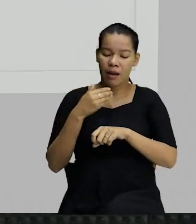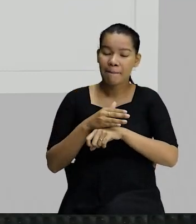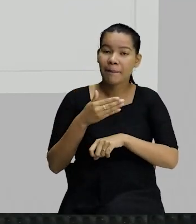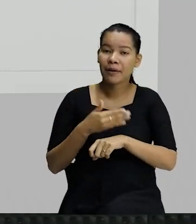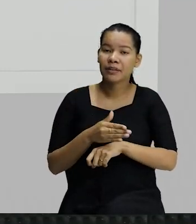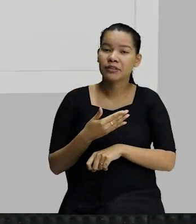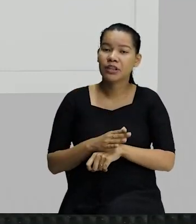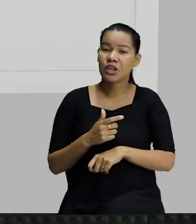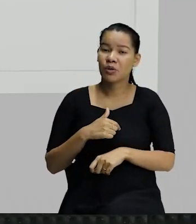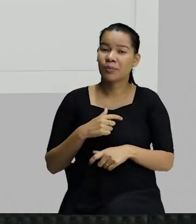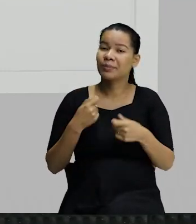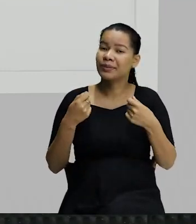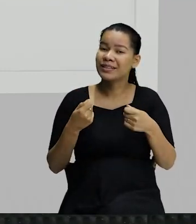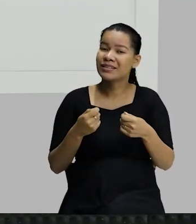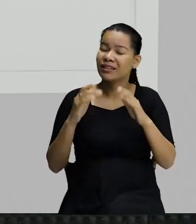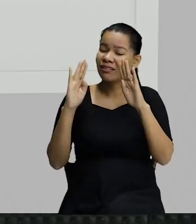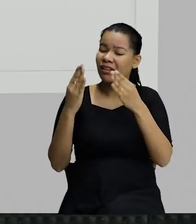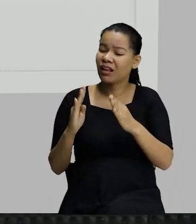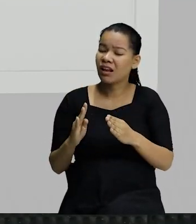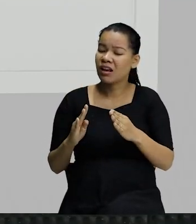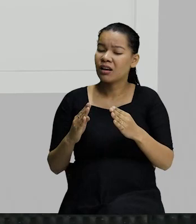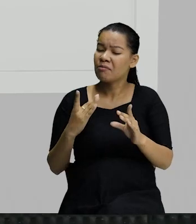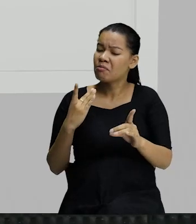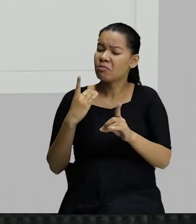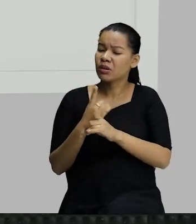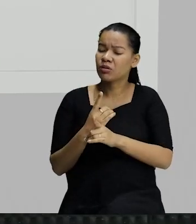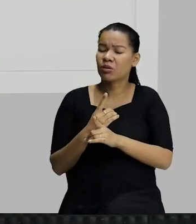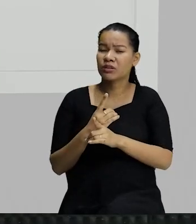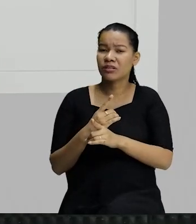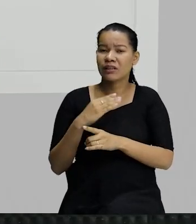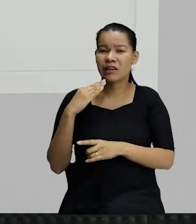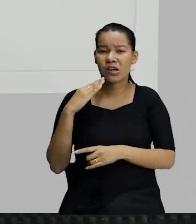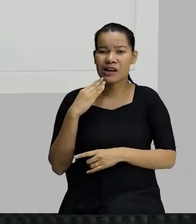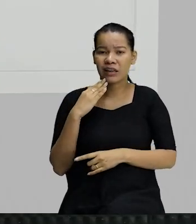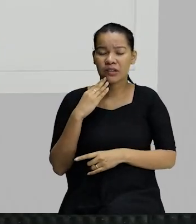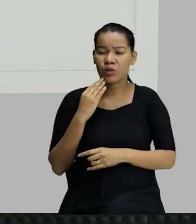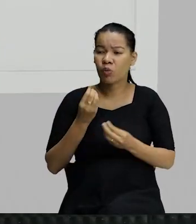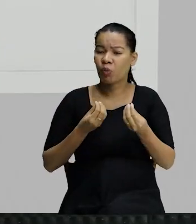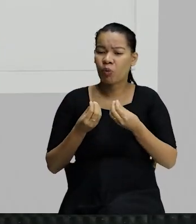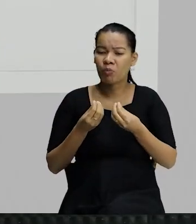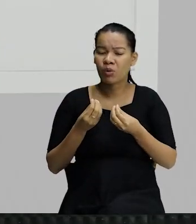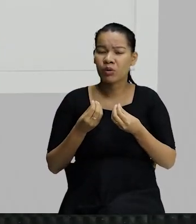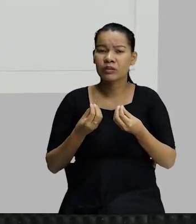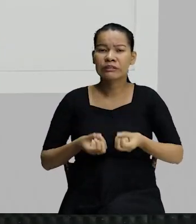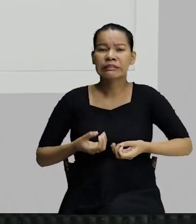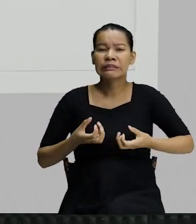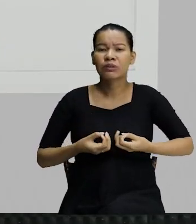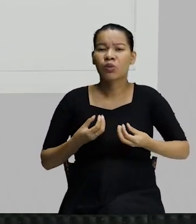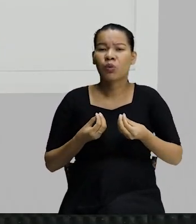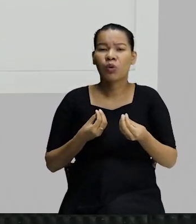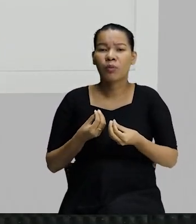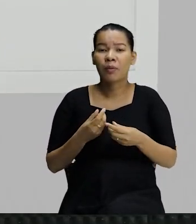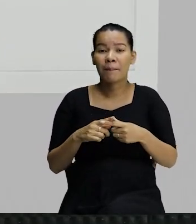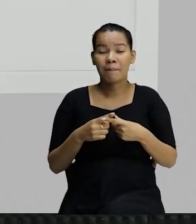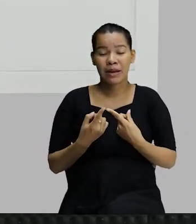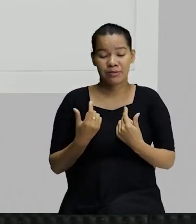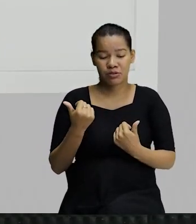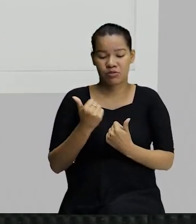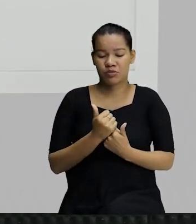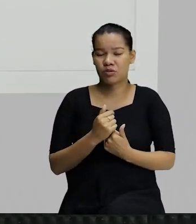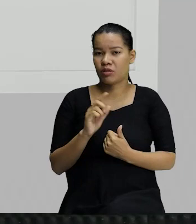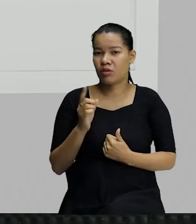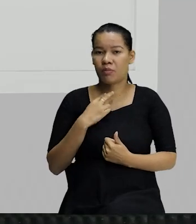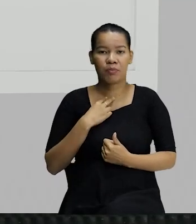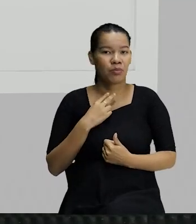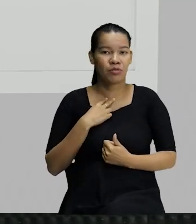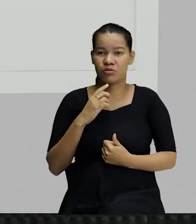identificar esse vício, eu preciso saber o que ele é, como ele se manifesta, mas para substituí-lo, eu não posso só ficar na teoria, eu